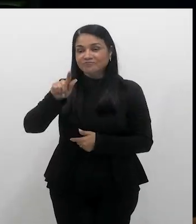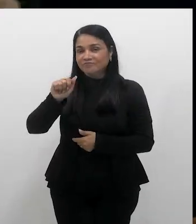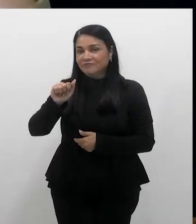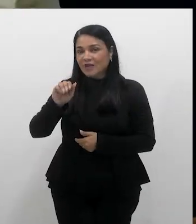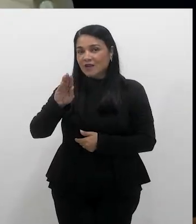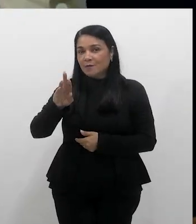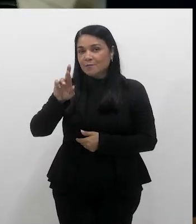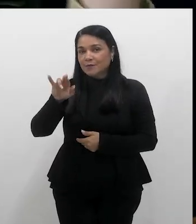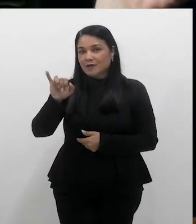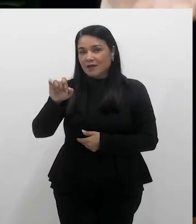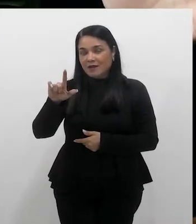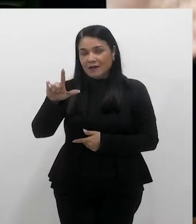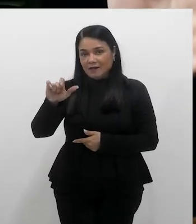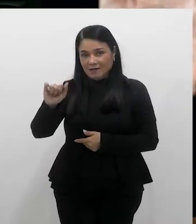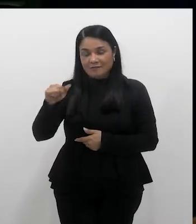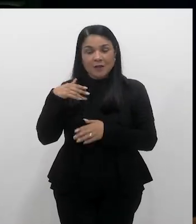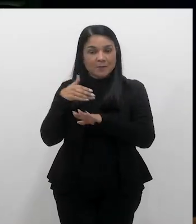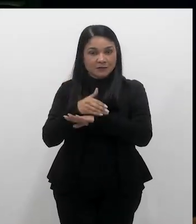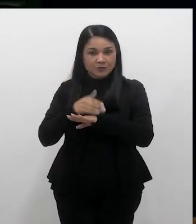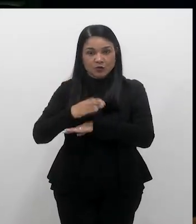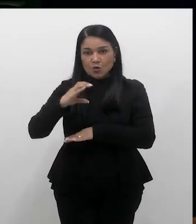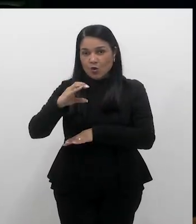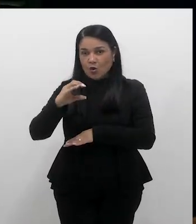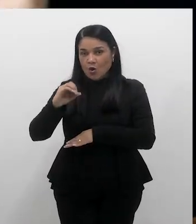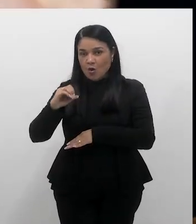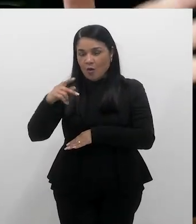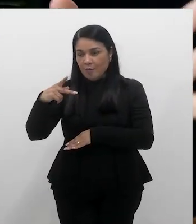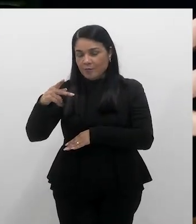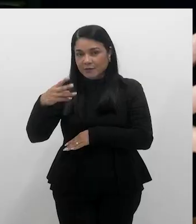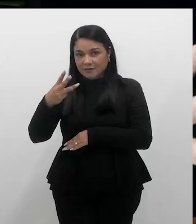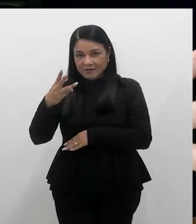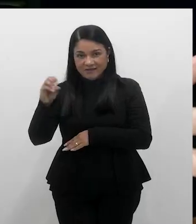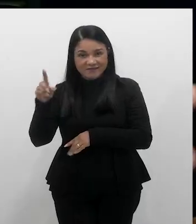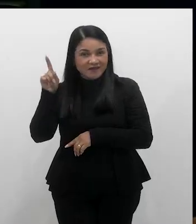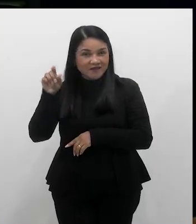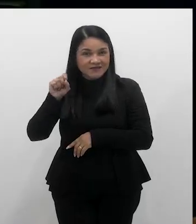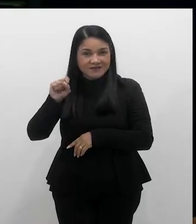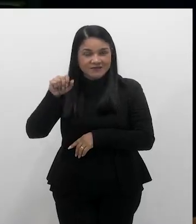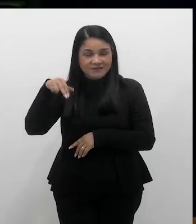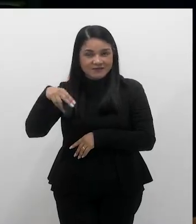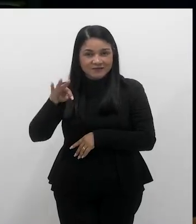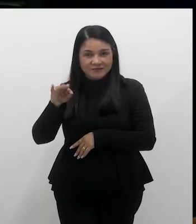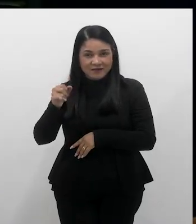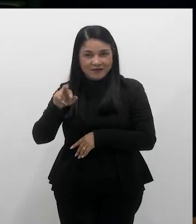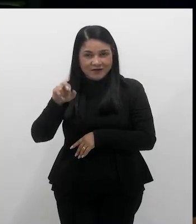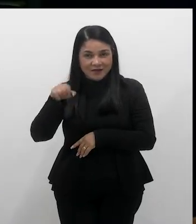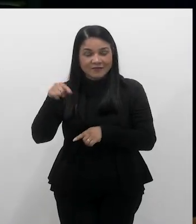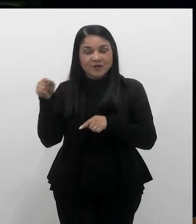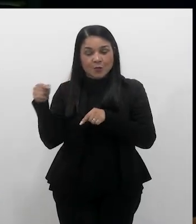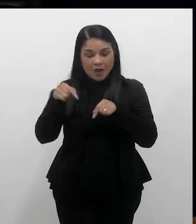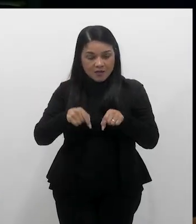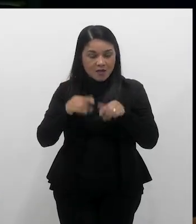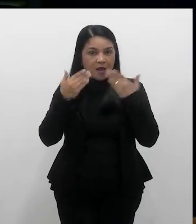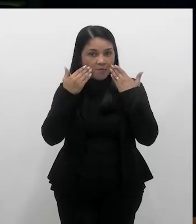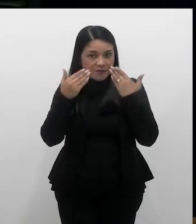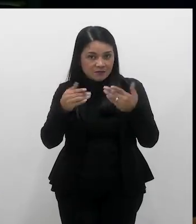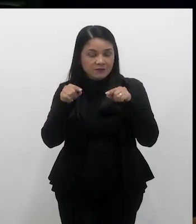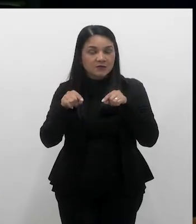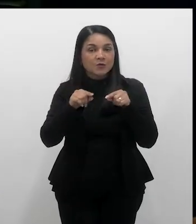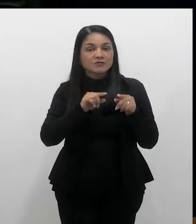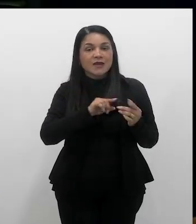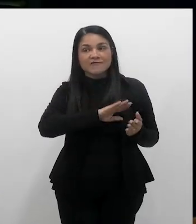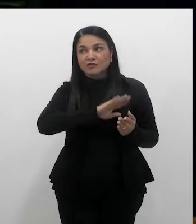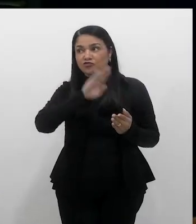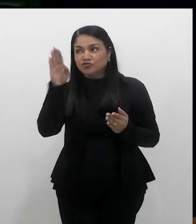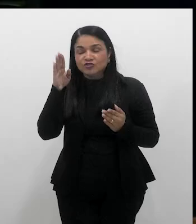isso. A Gabriela está agora na COP30, né? Apresentando lá em Santarém esse trabalho. Depois apresenta aqui, daqui já vai direto